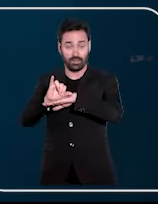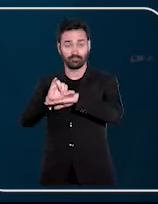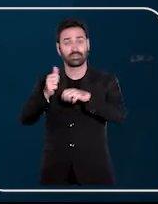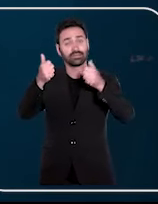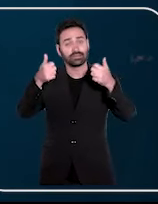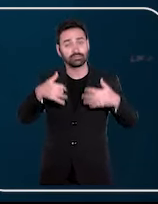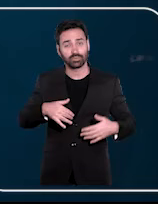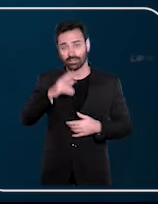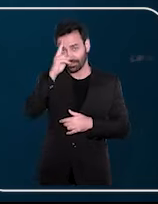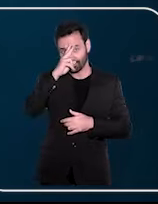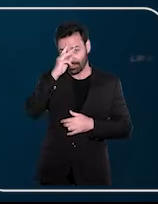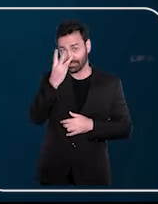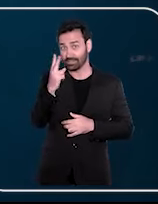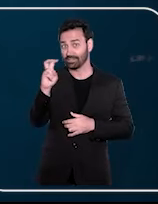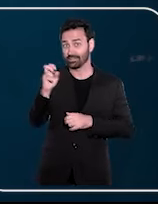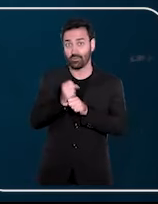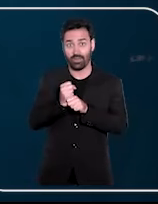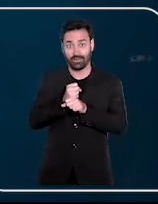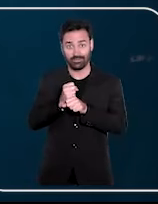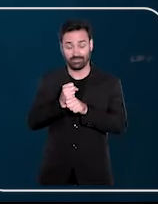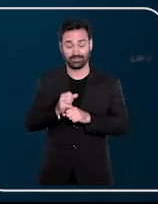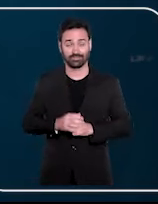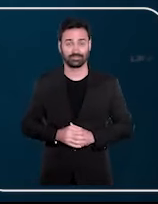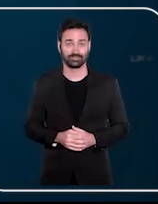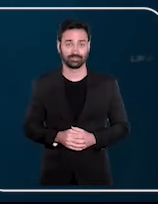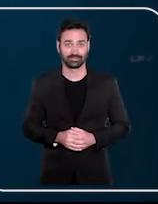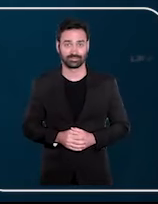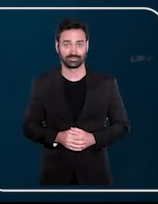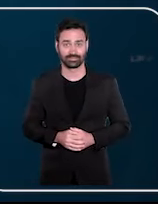história desses 35 anos.